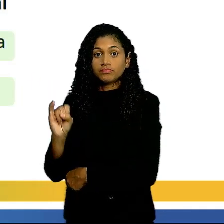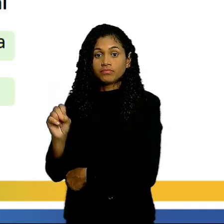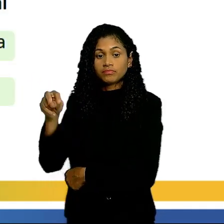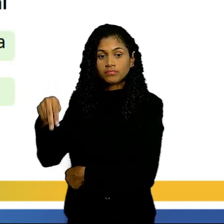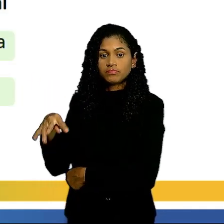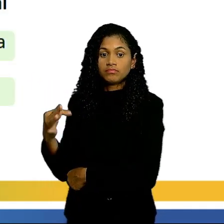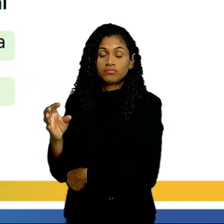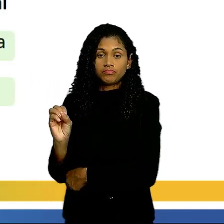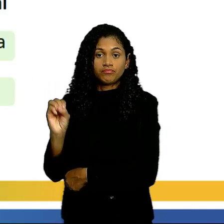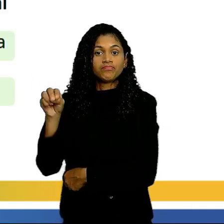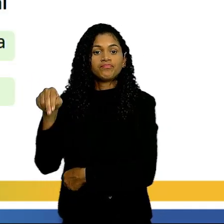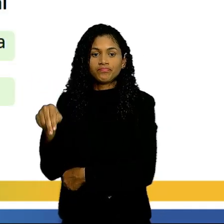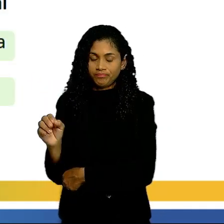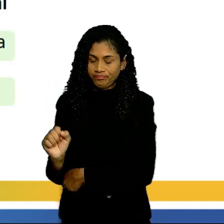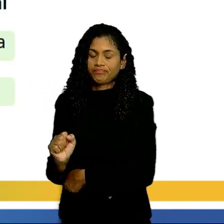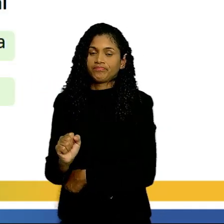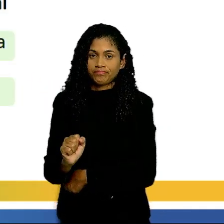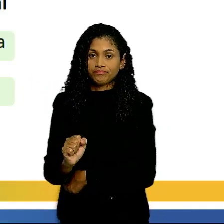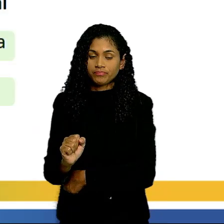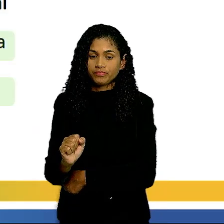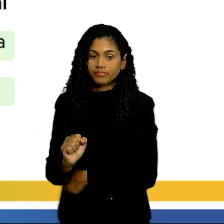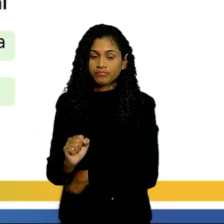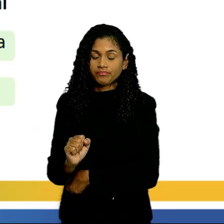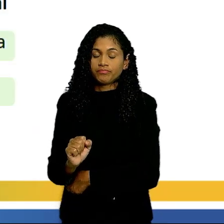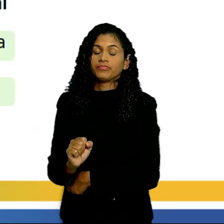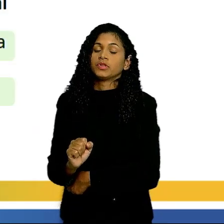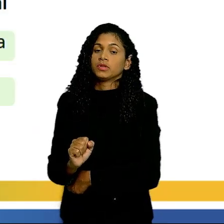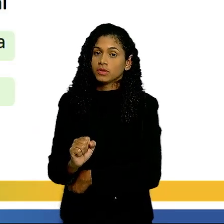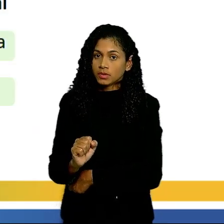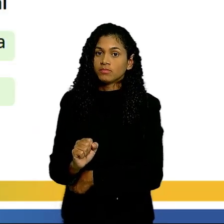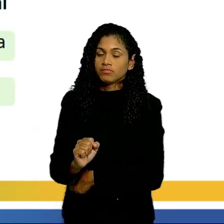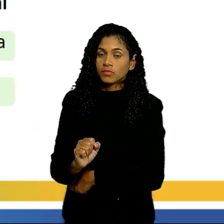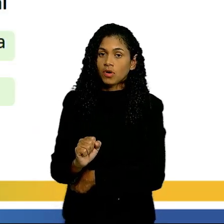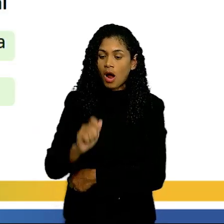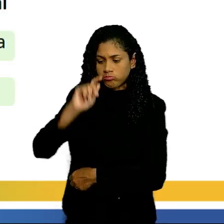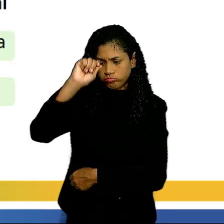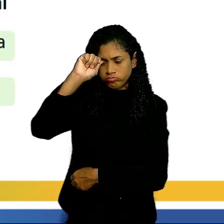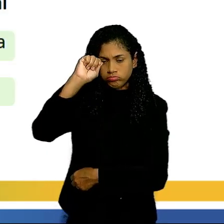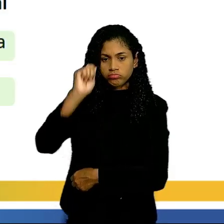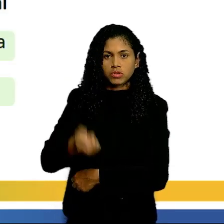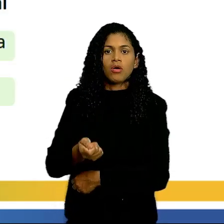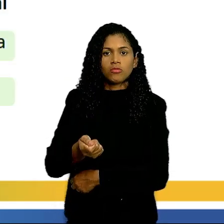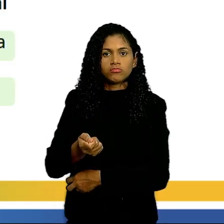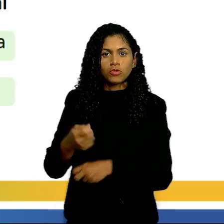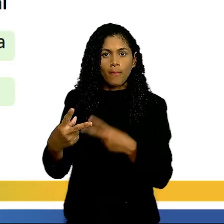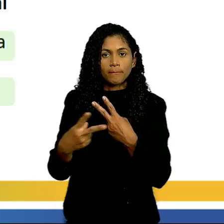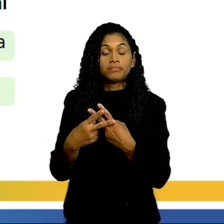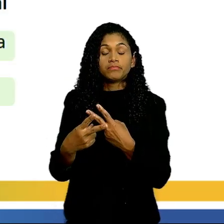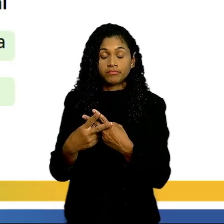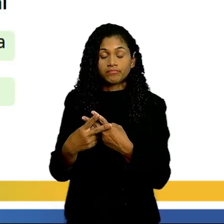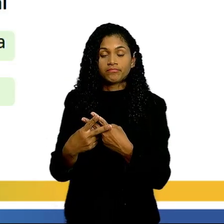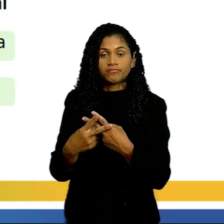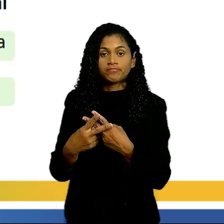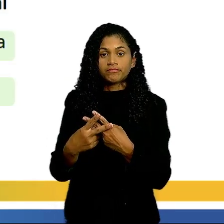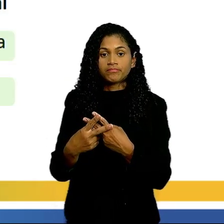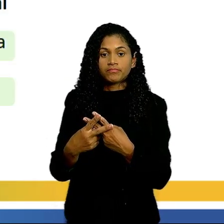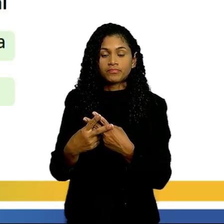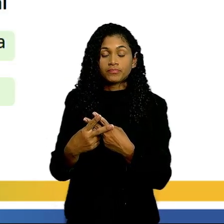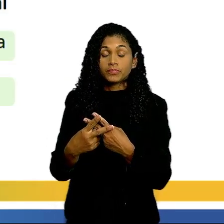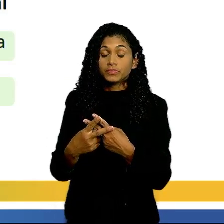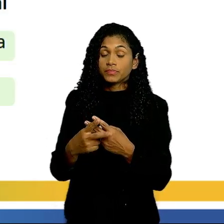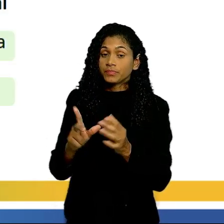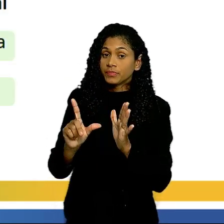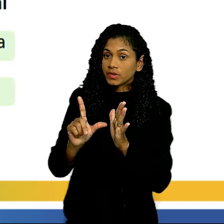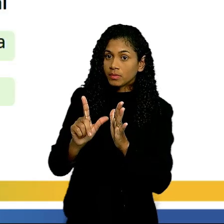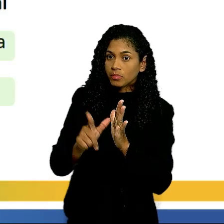morto. Então, automaticamente, a voz de prisão veio e ele foi deportado depois, né, claro, para